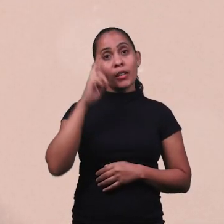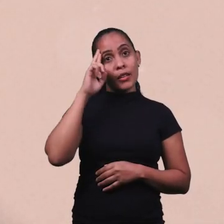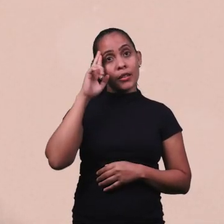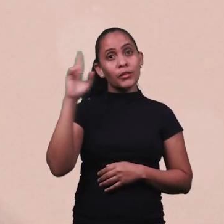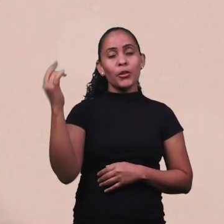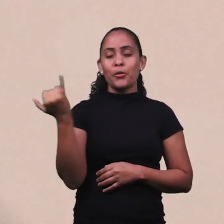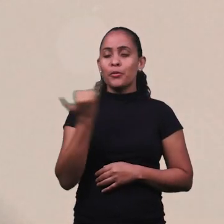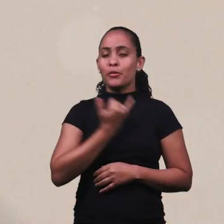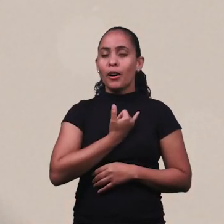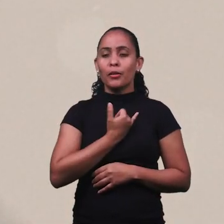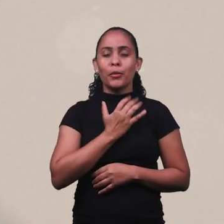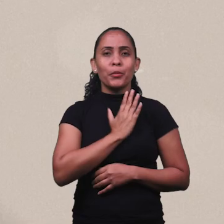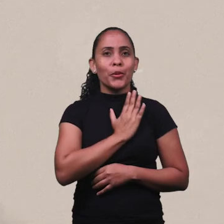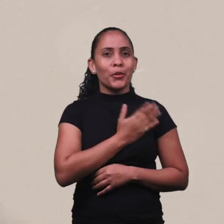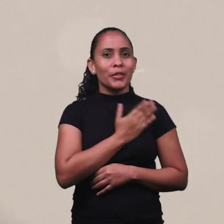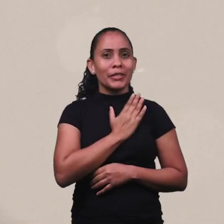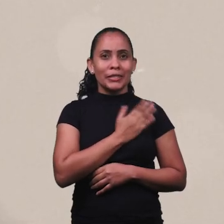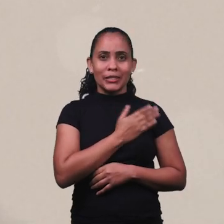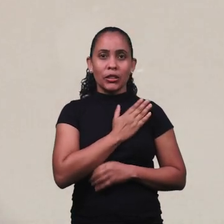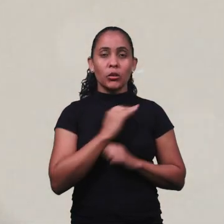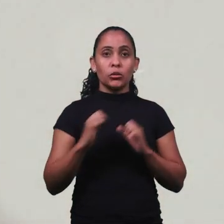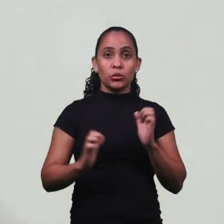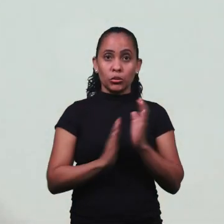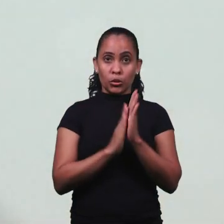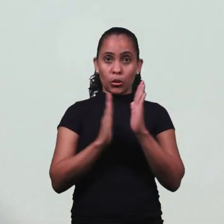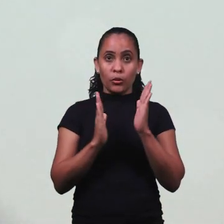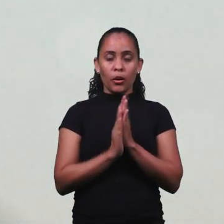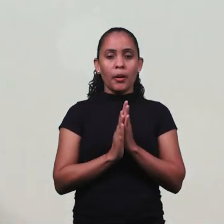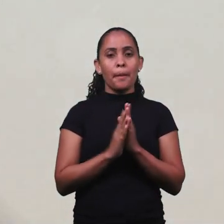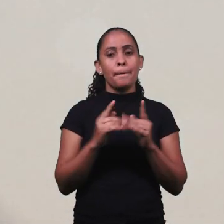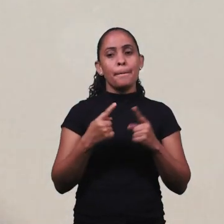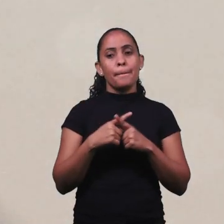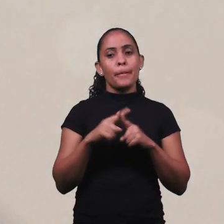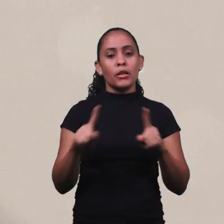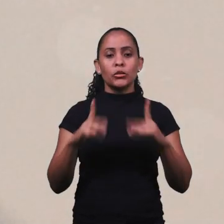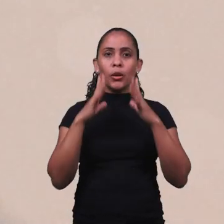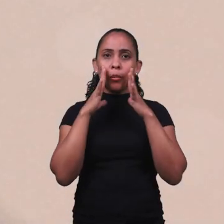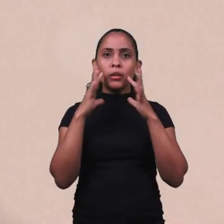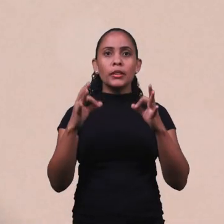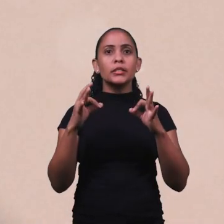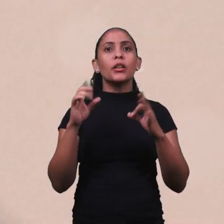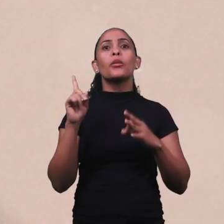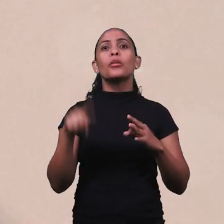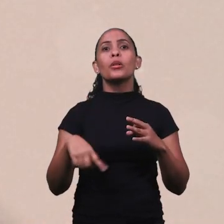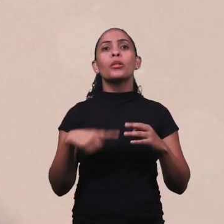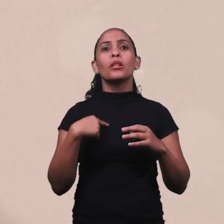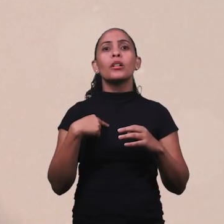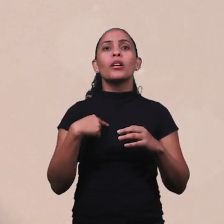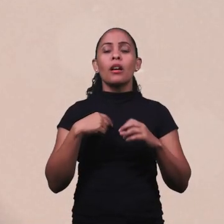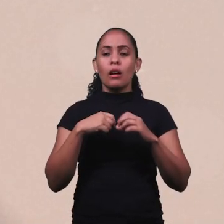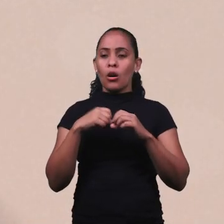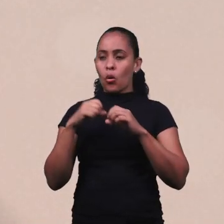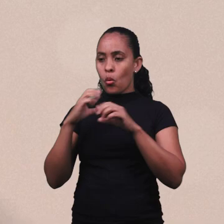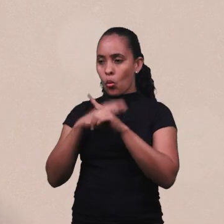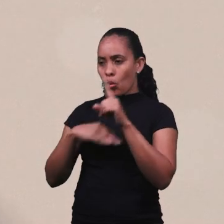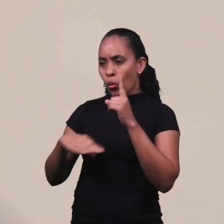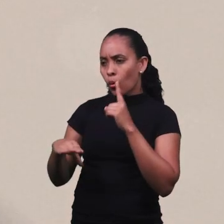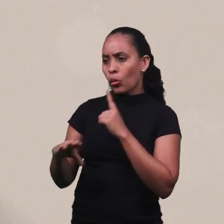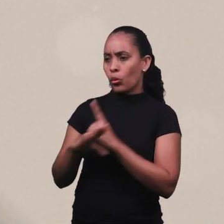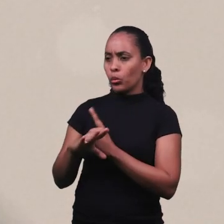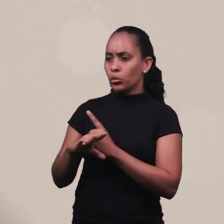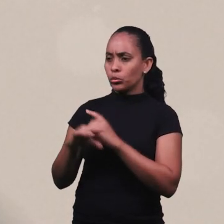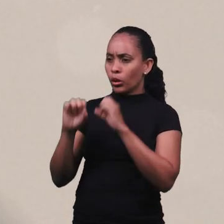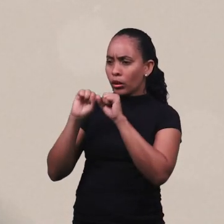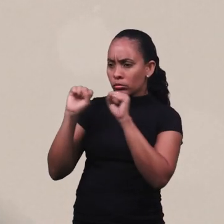Senhor falou profundamente comigo. Os louvores, o que me chamou a atenção foi a ordem no culto, a